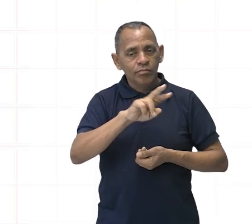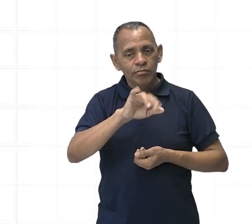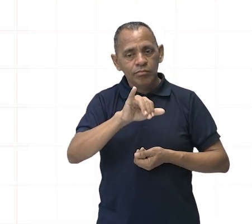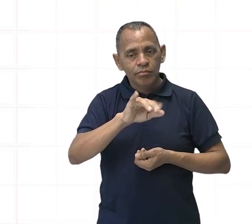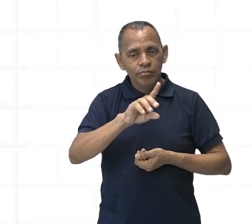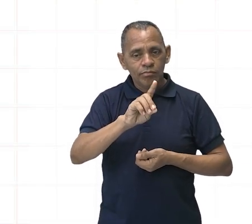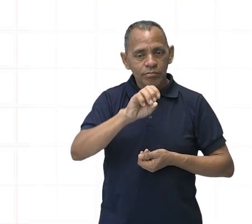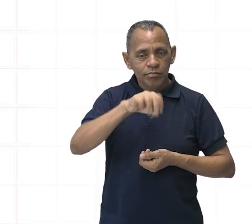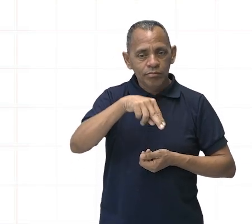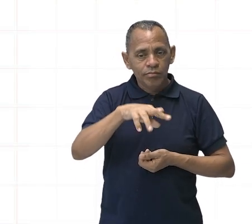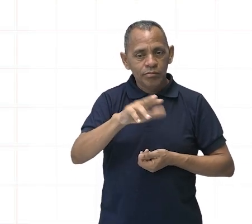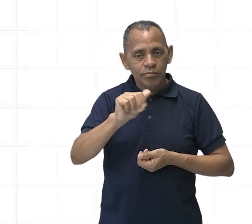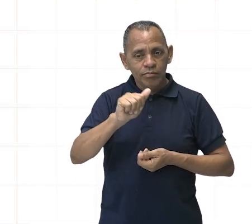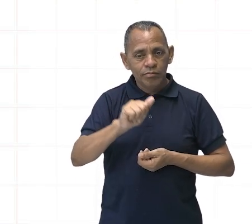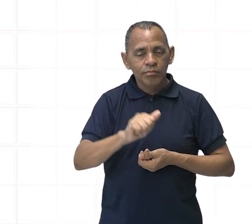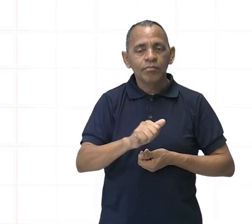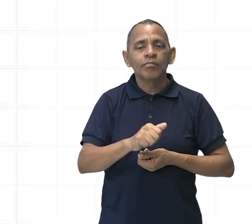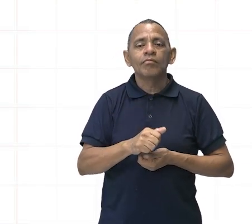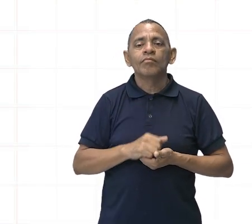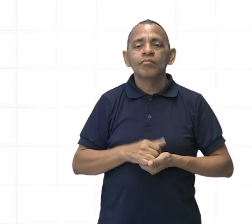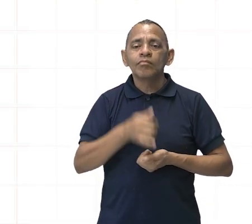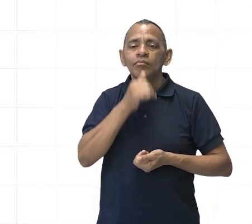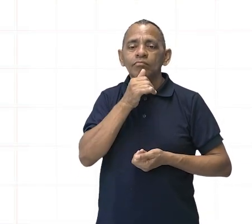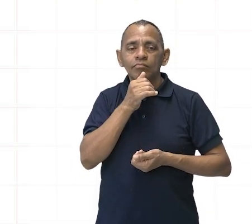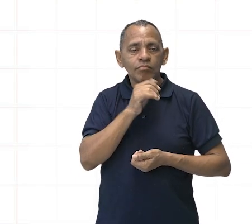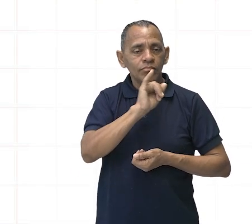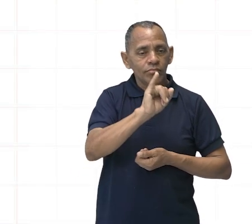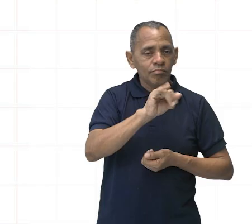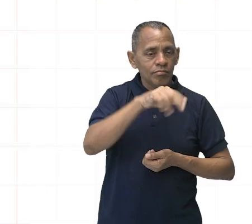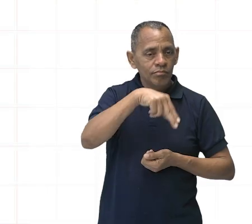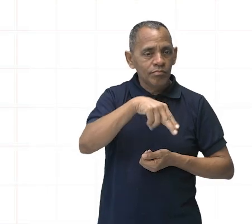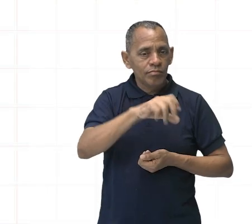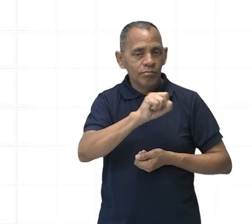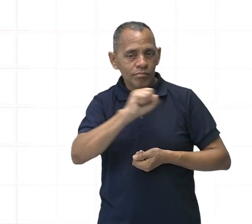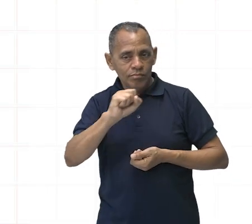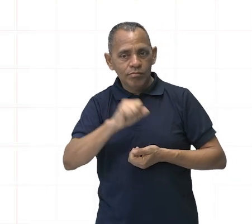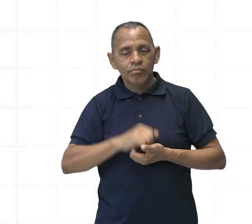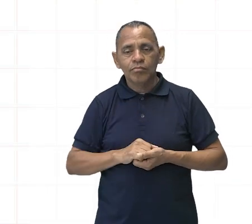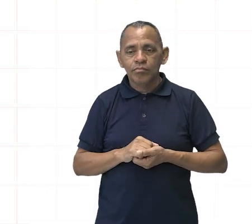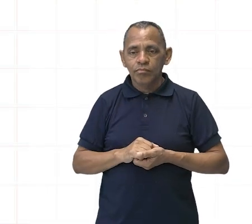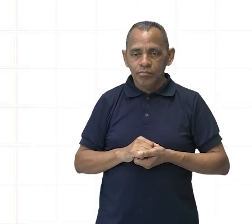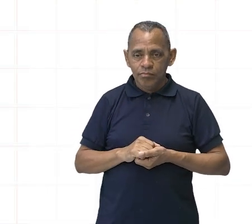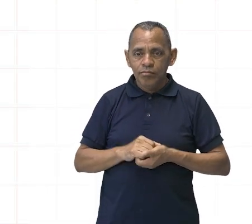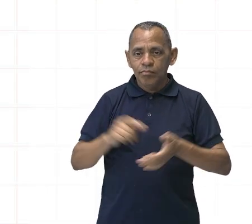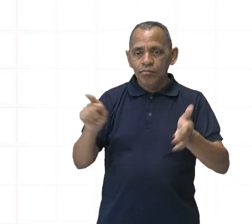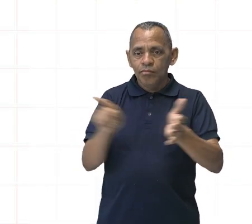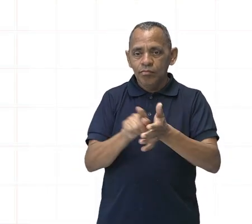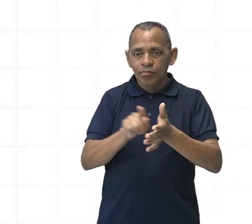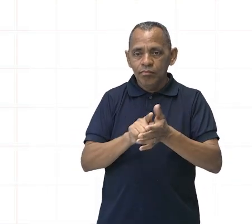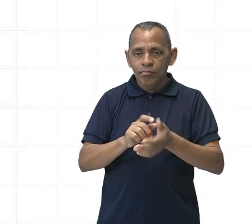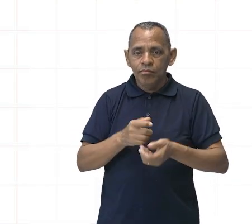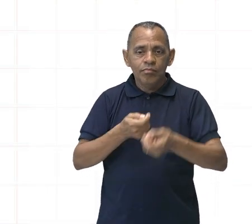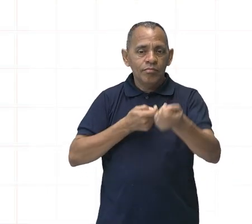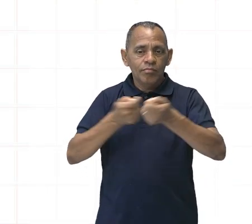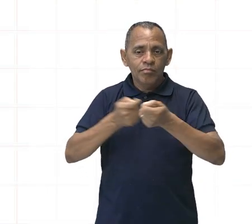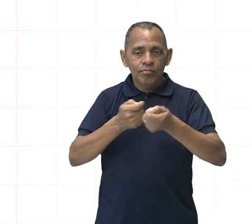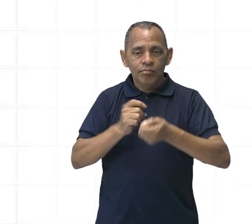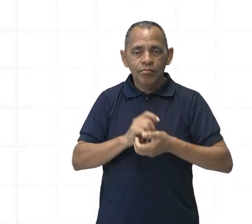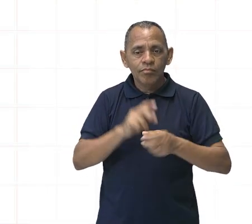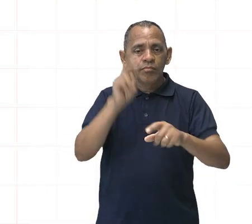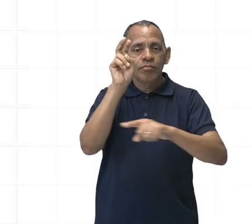do INSS, que é justamente a Previdência Social, ou seja, aquele órgão